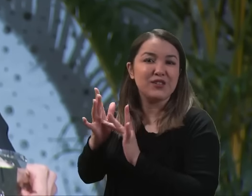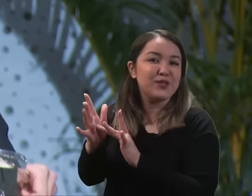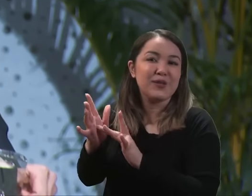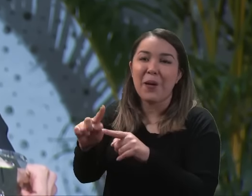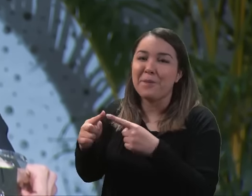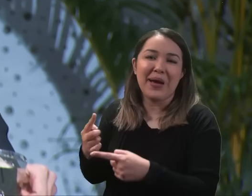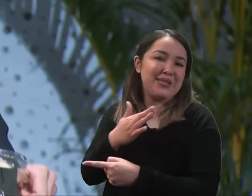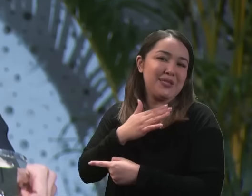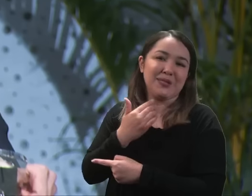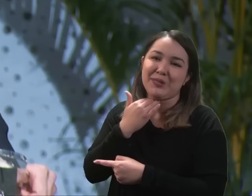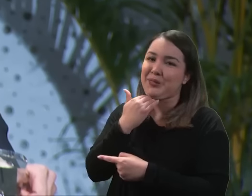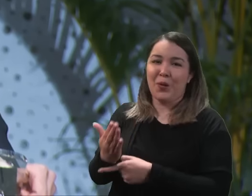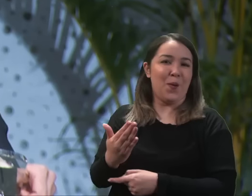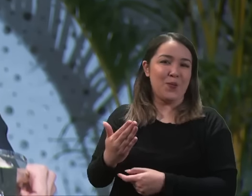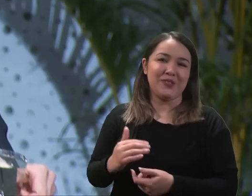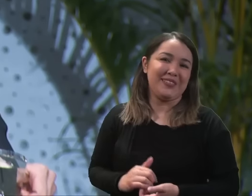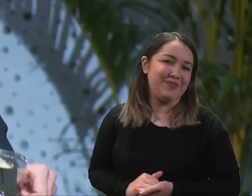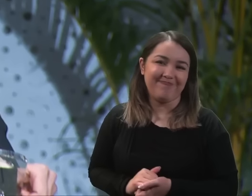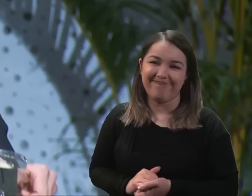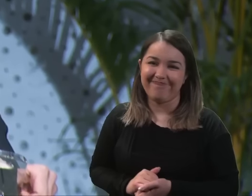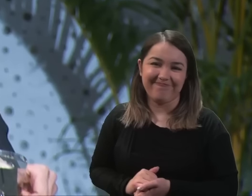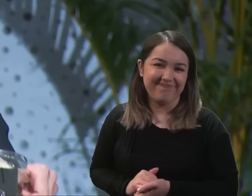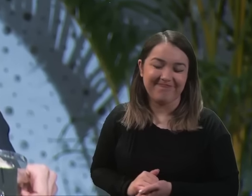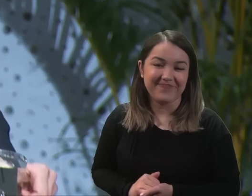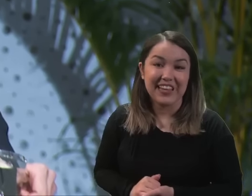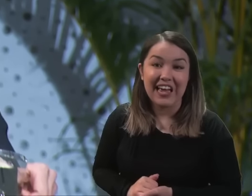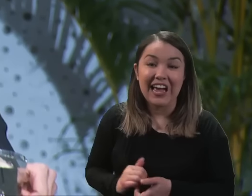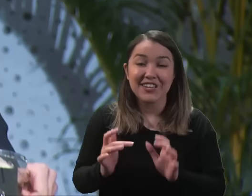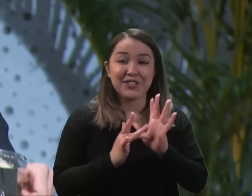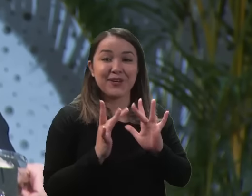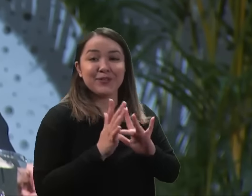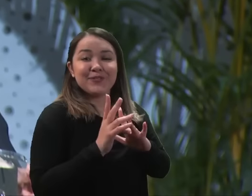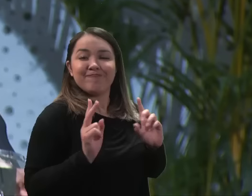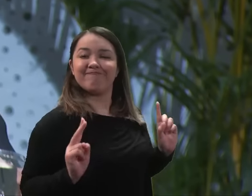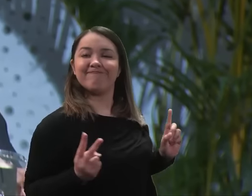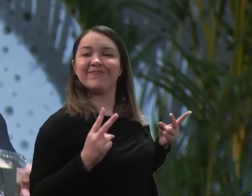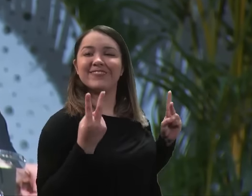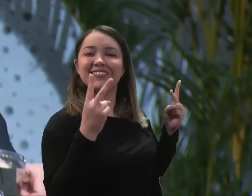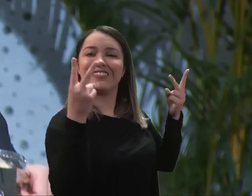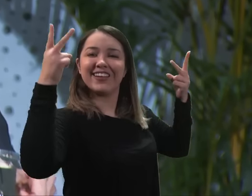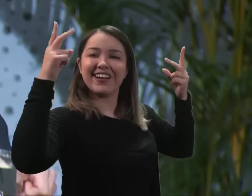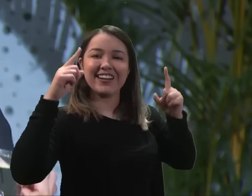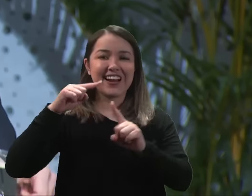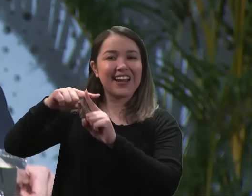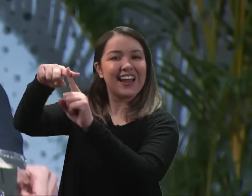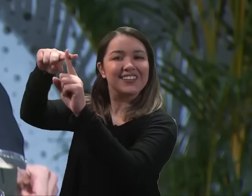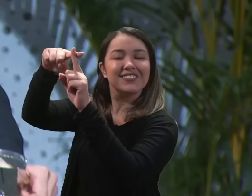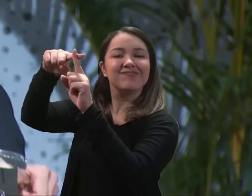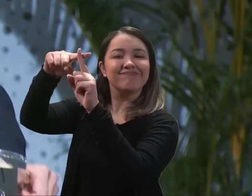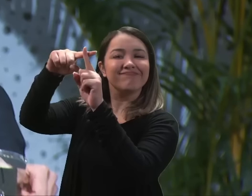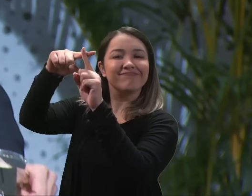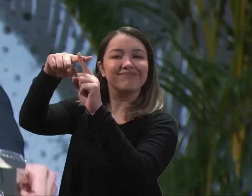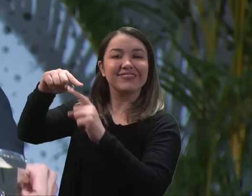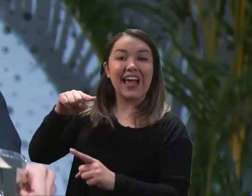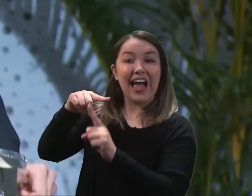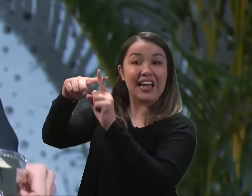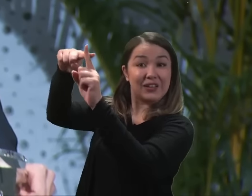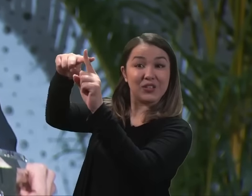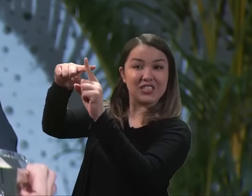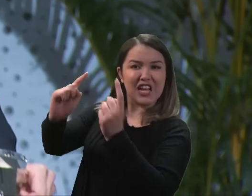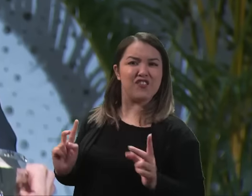Diga amém por isso. E Jesus se tornou vitorioso na cruz do Calvário. e a vitória dele